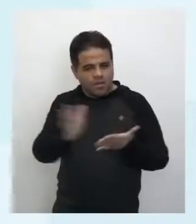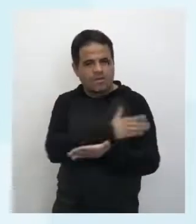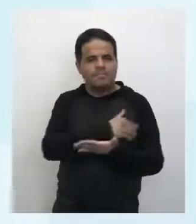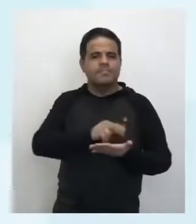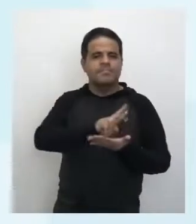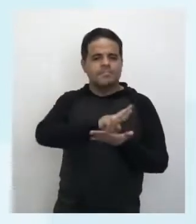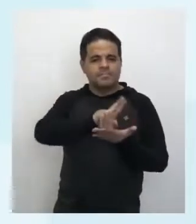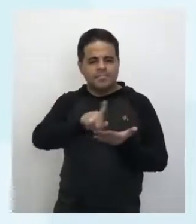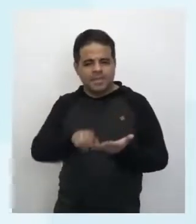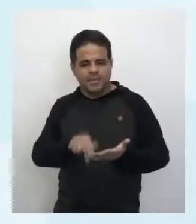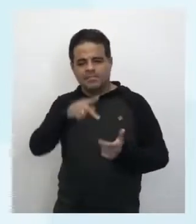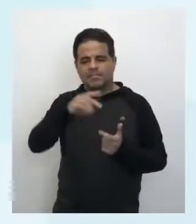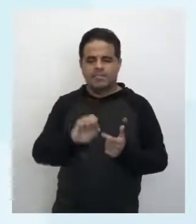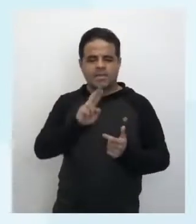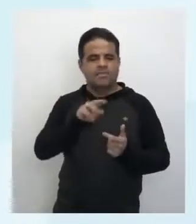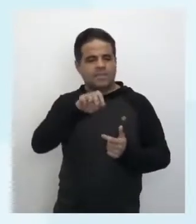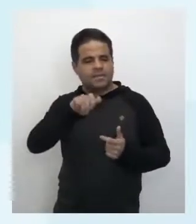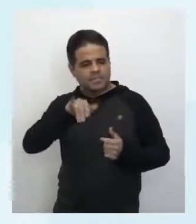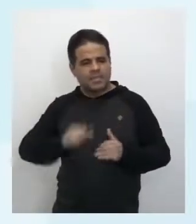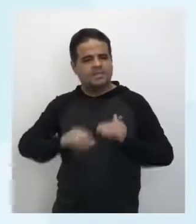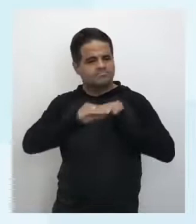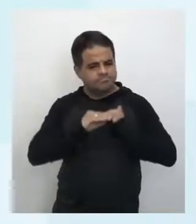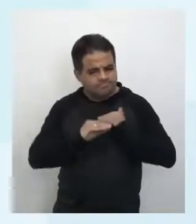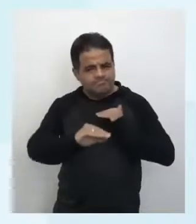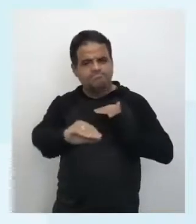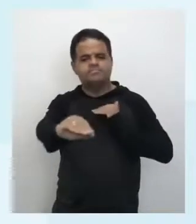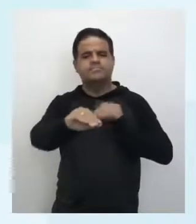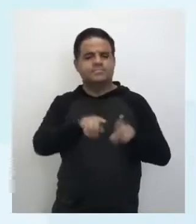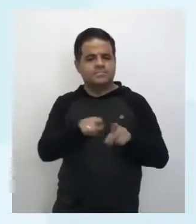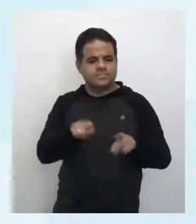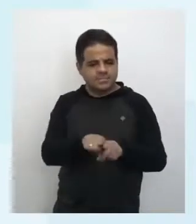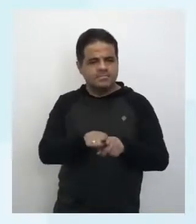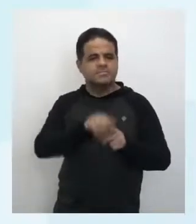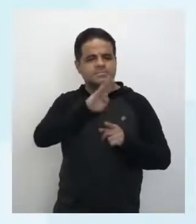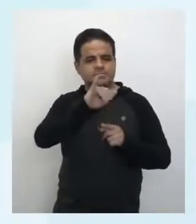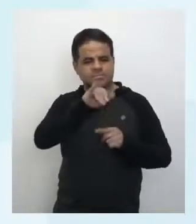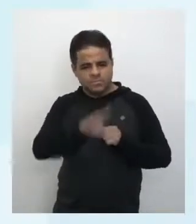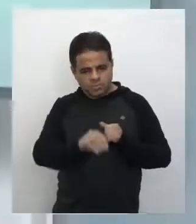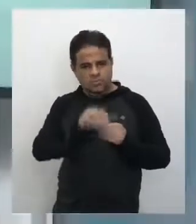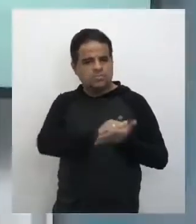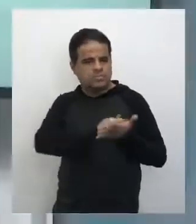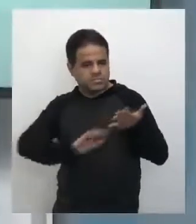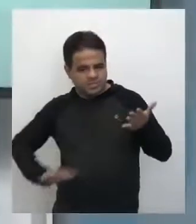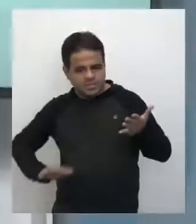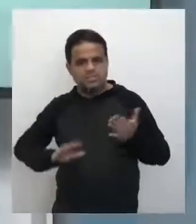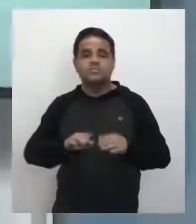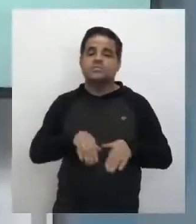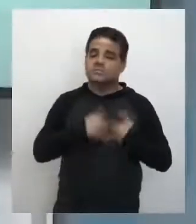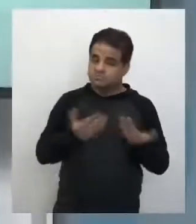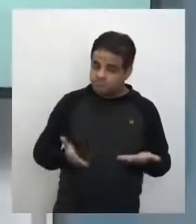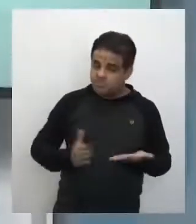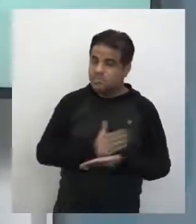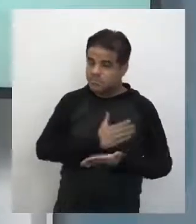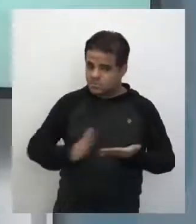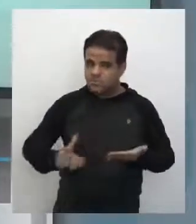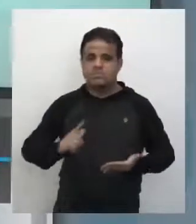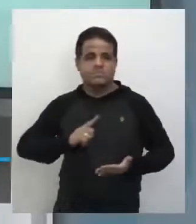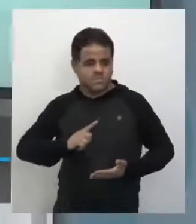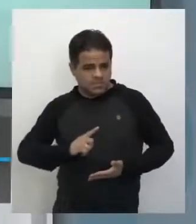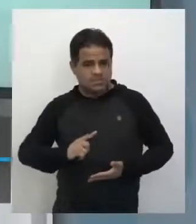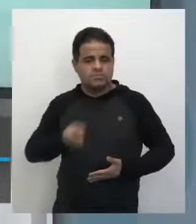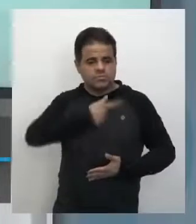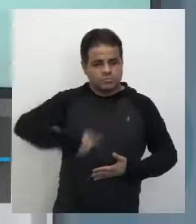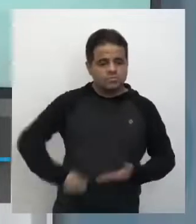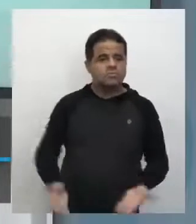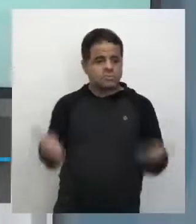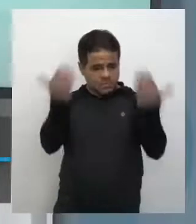apresentam permeabilidade, estabilidade e até uma bioatividade. Alguns biomateriais, então, quando eles estão no